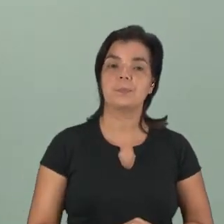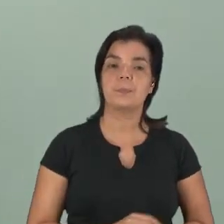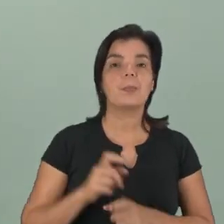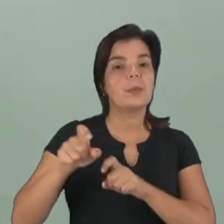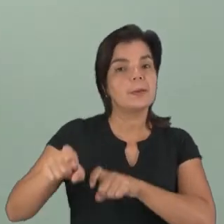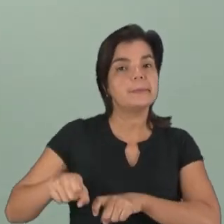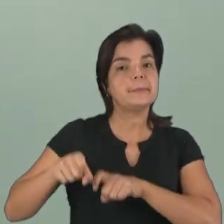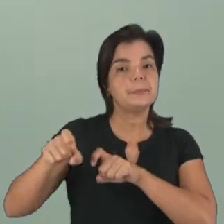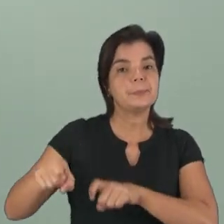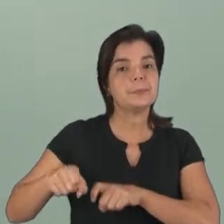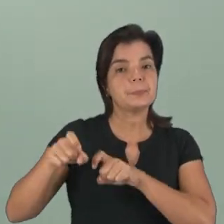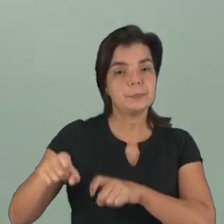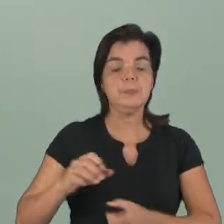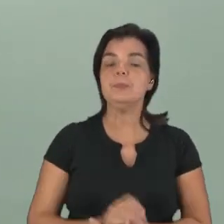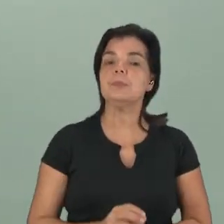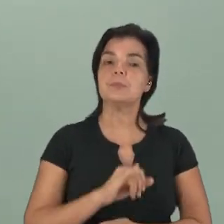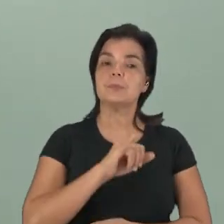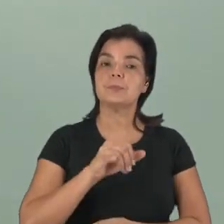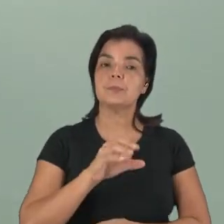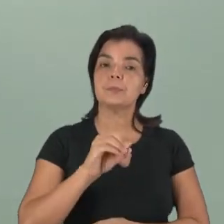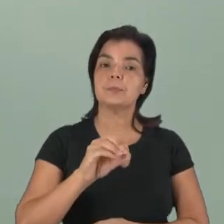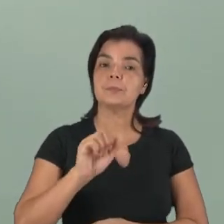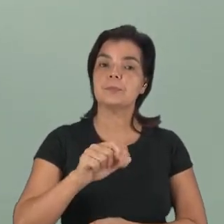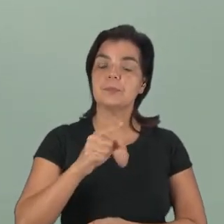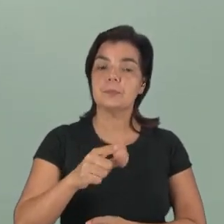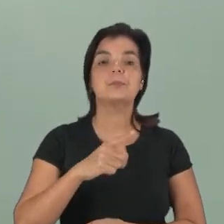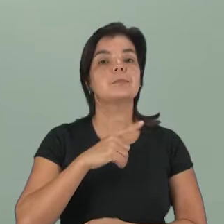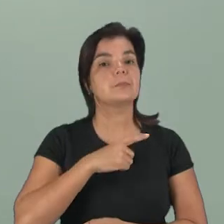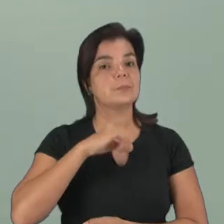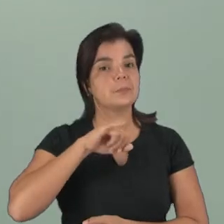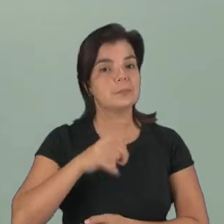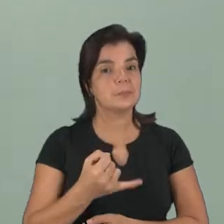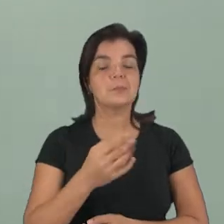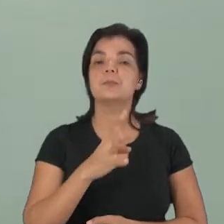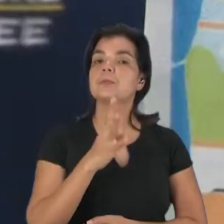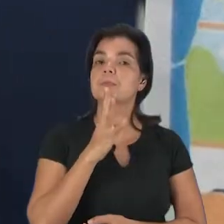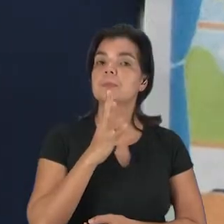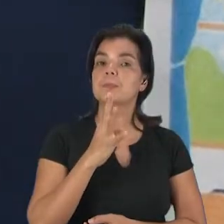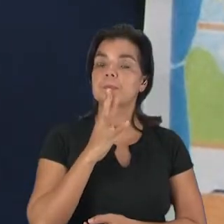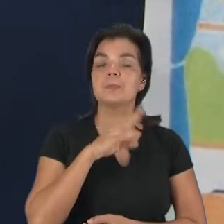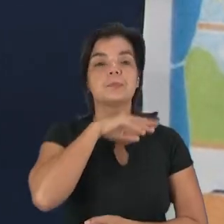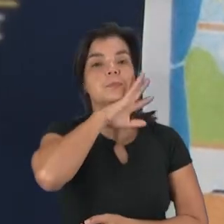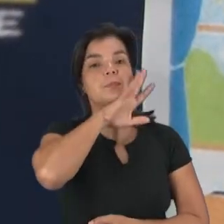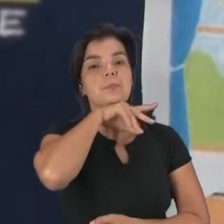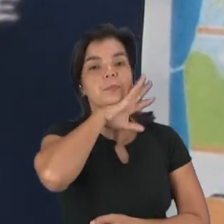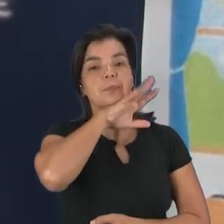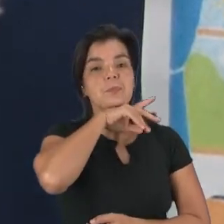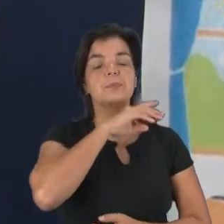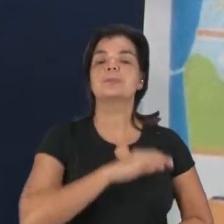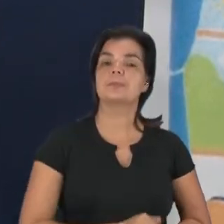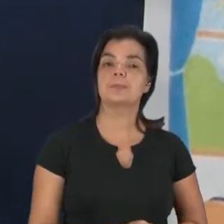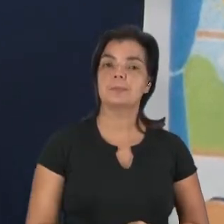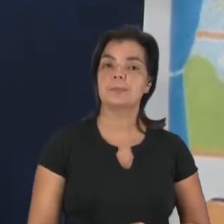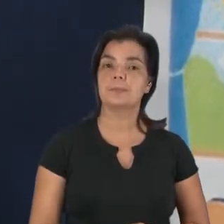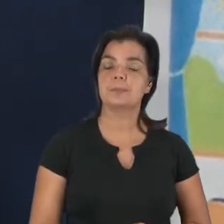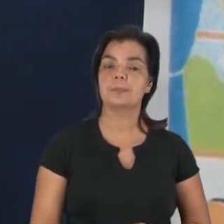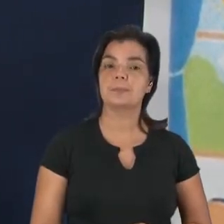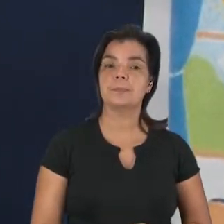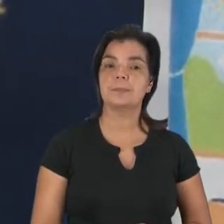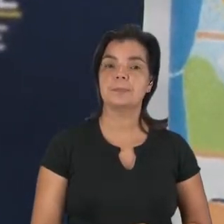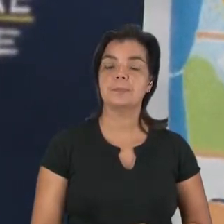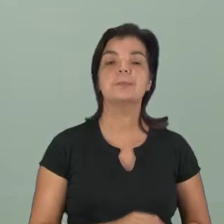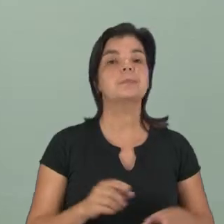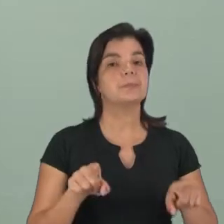lá na fazenda o João teve a oportunidade de conhecer os animais teve a